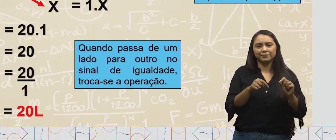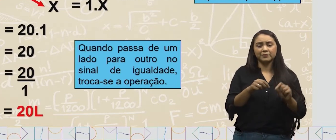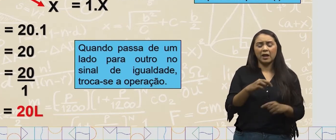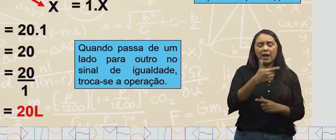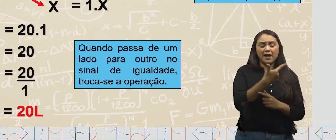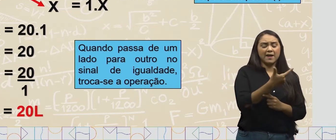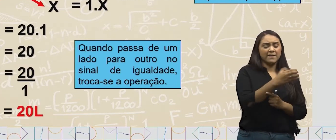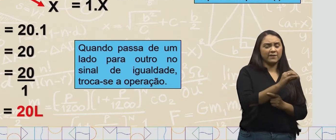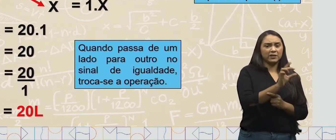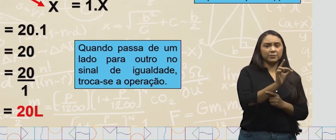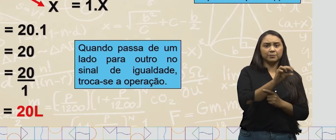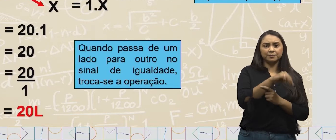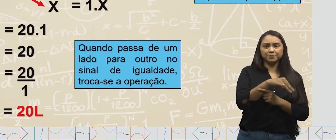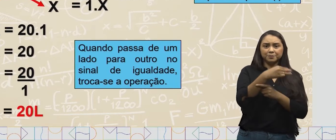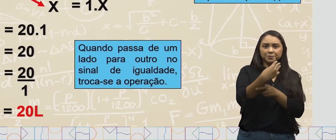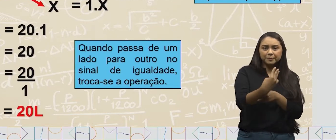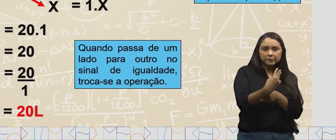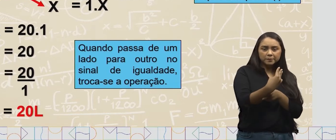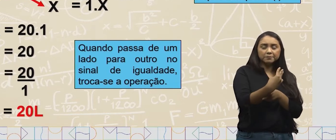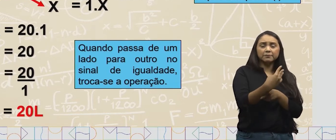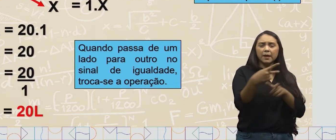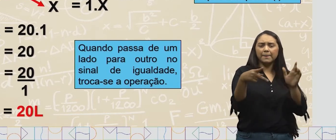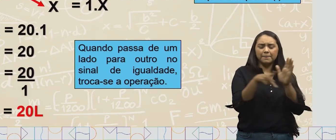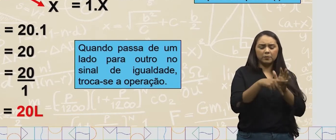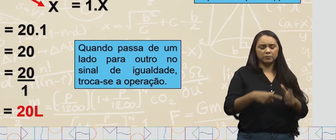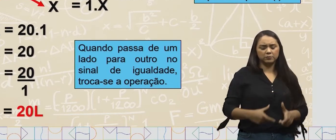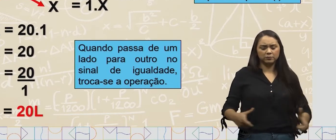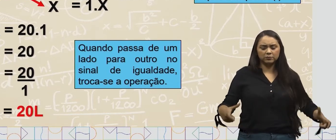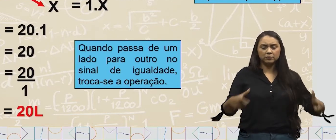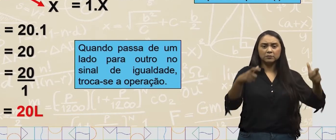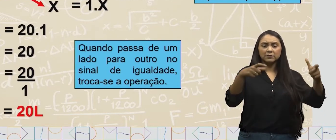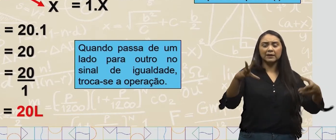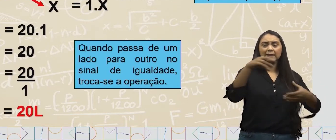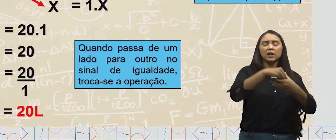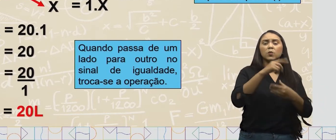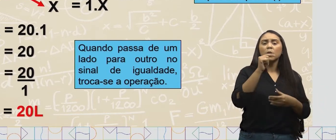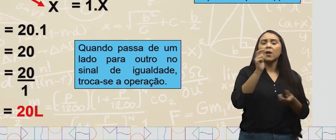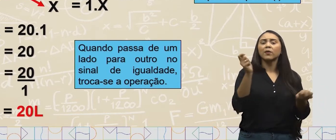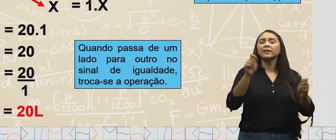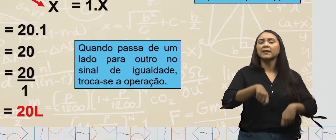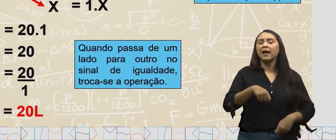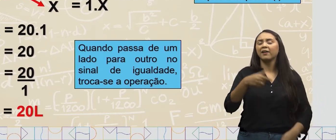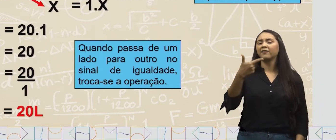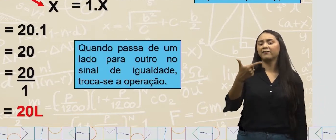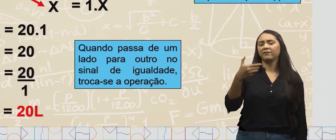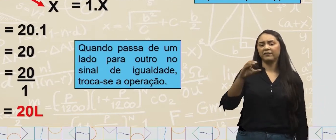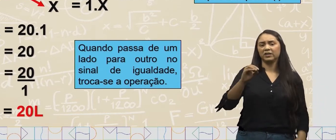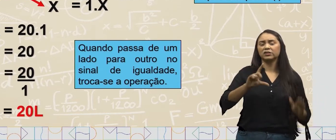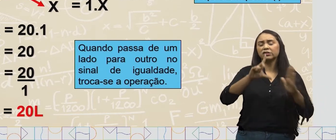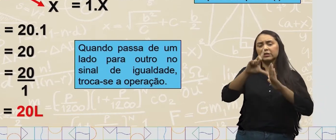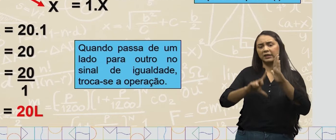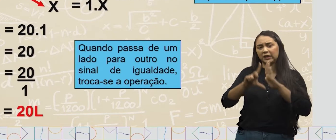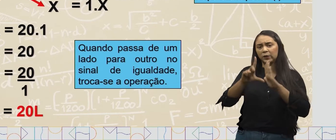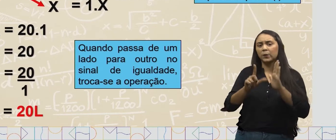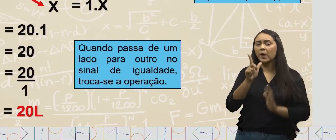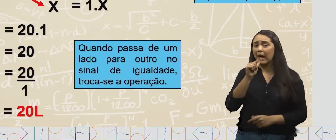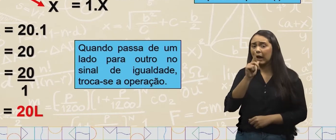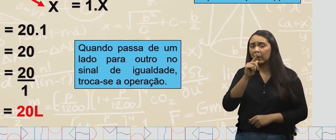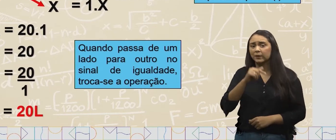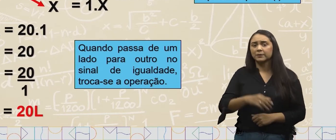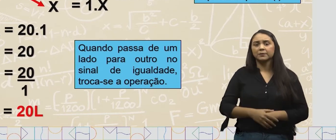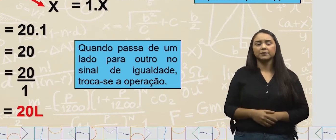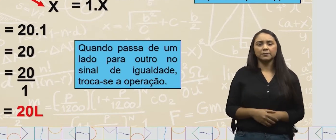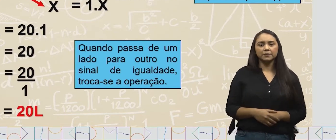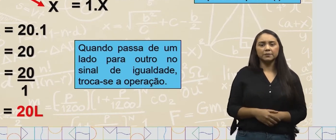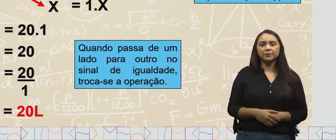decímetros cúbicos do garrafão, cabe exatamente 20 litros de água.